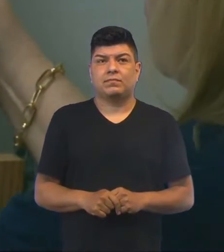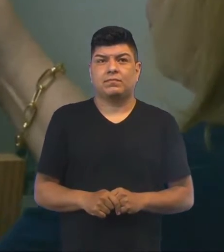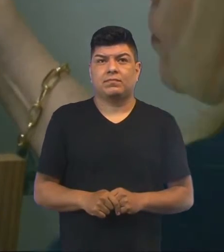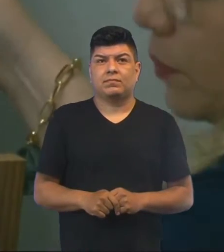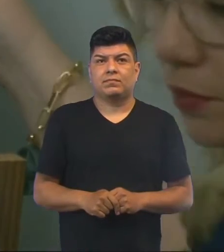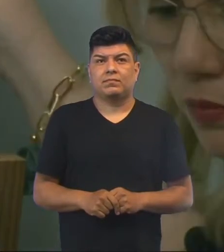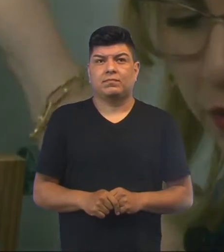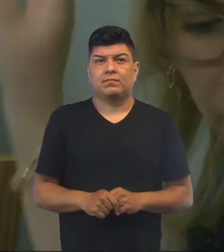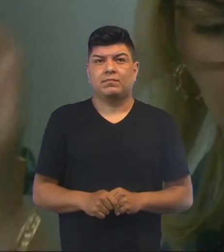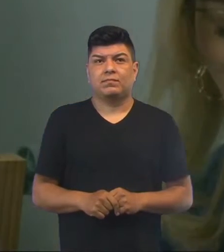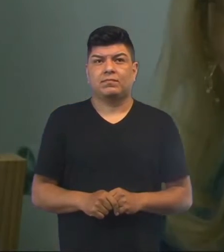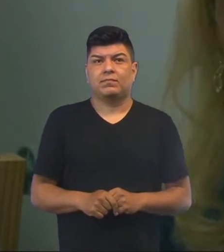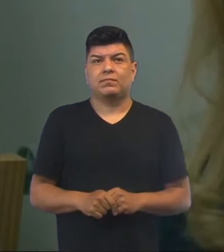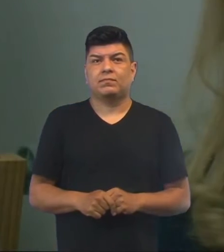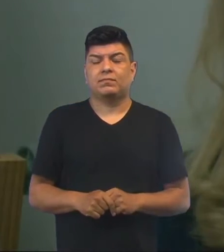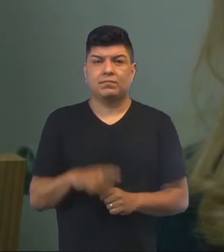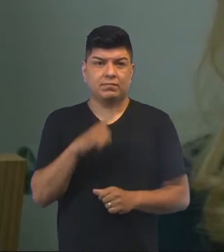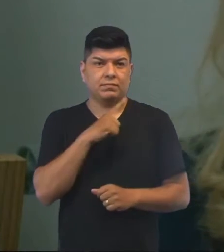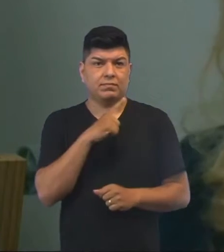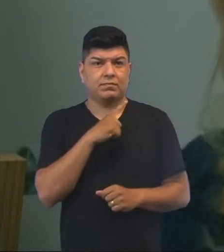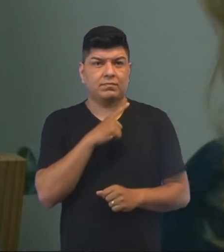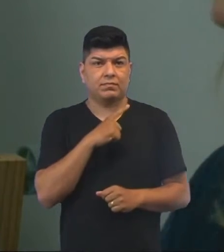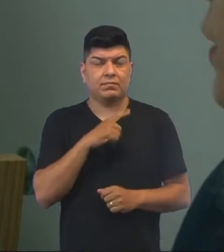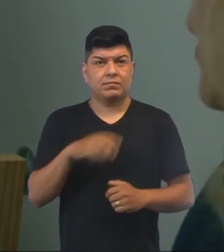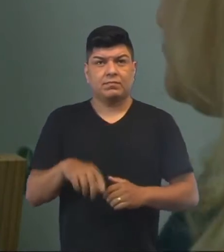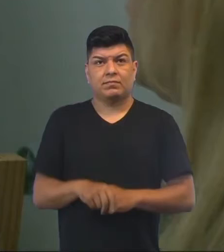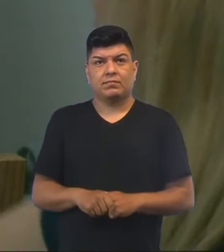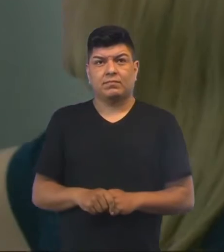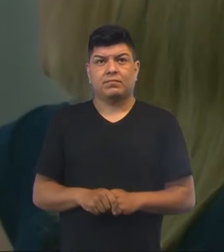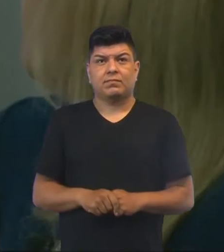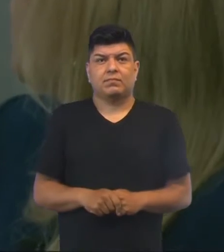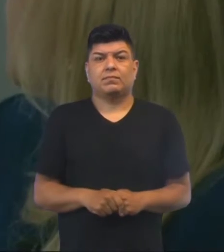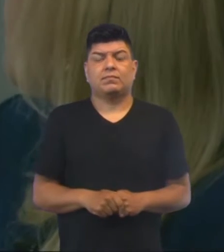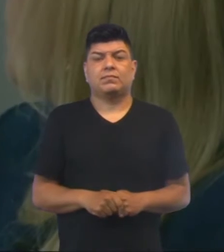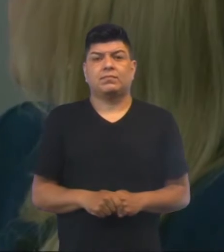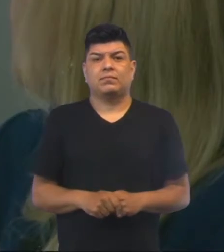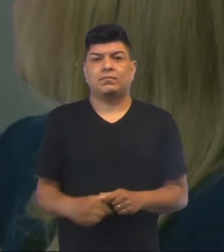G1 e eu tenho aqui né